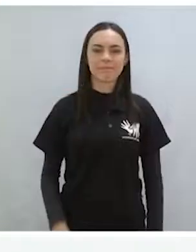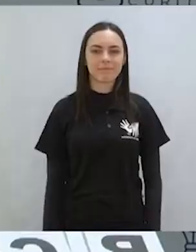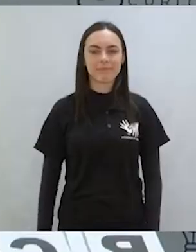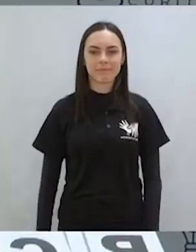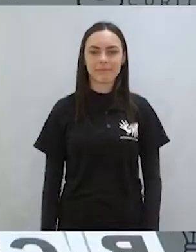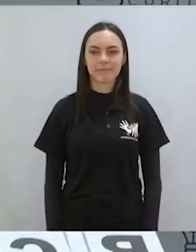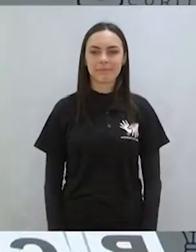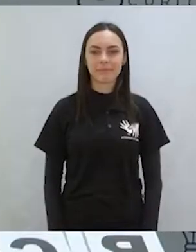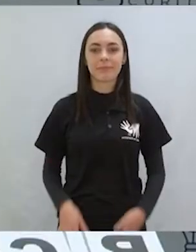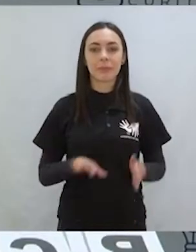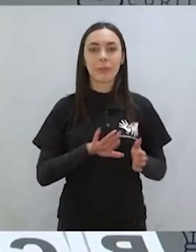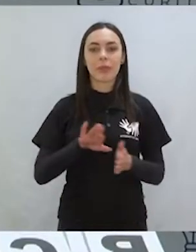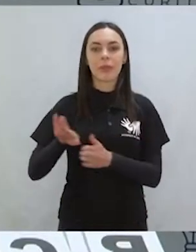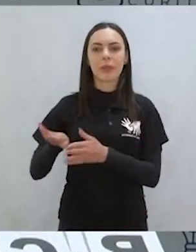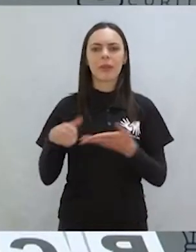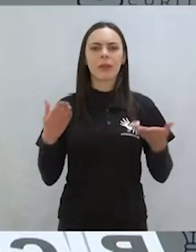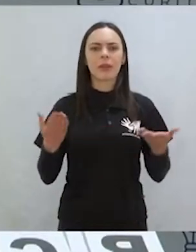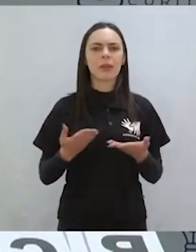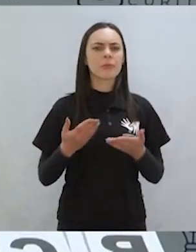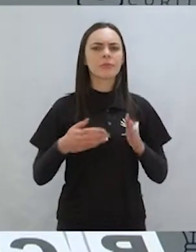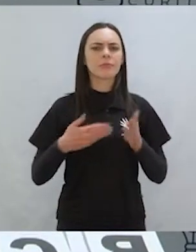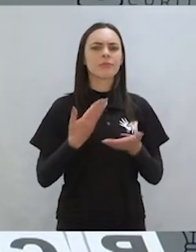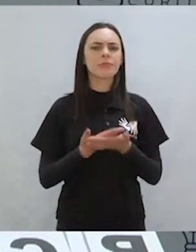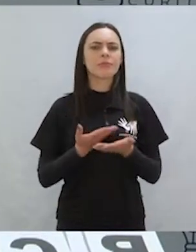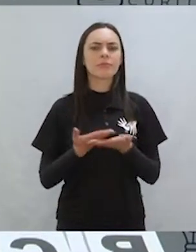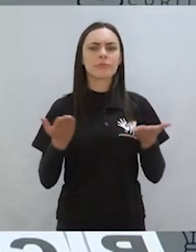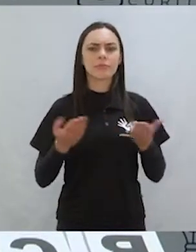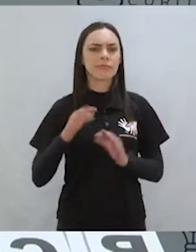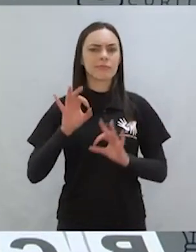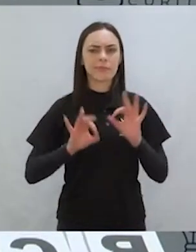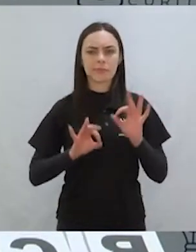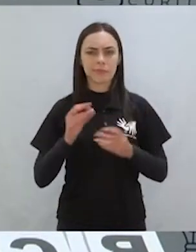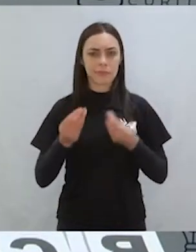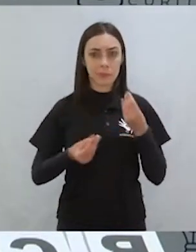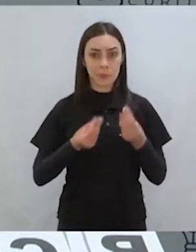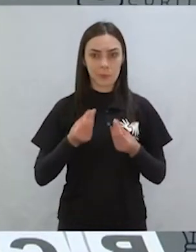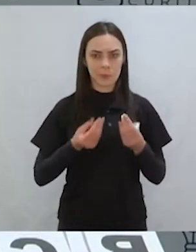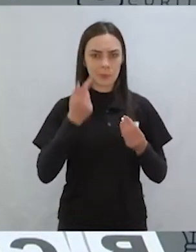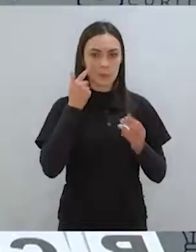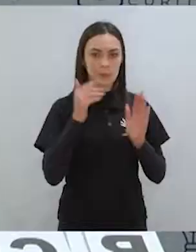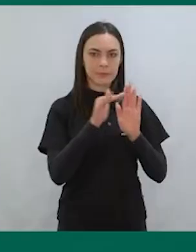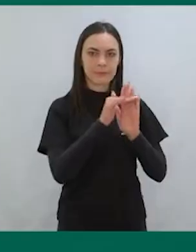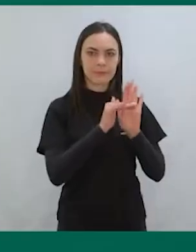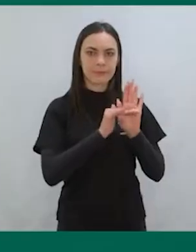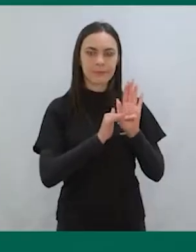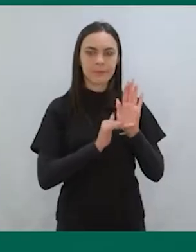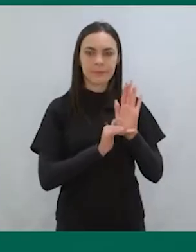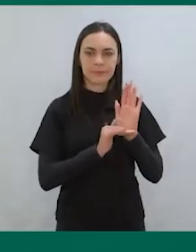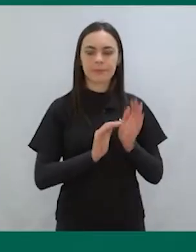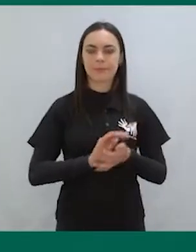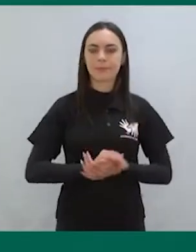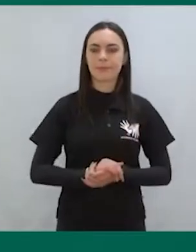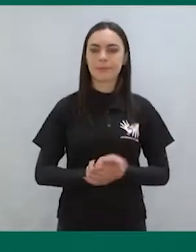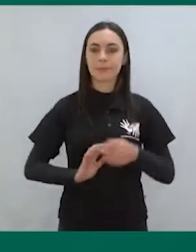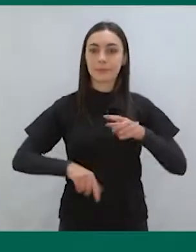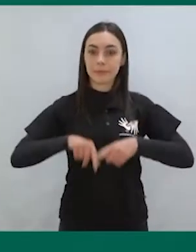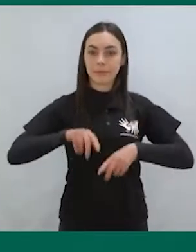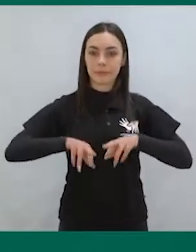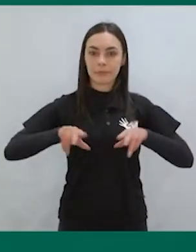Vamos agora ver o que nós planejamos para a aula de hoje, de olho na nossa rotina. Nós vamos organizar